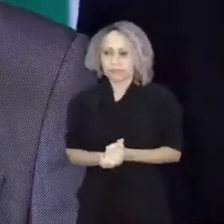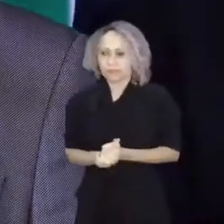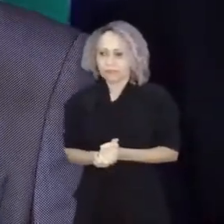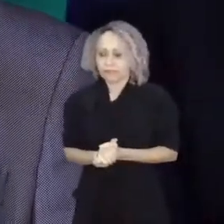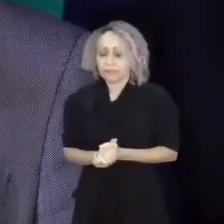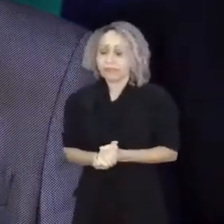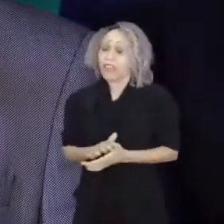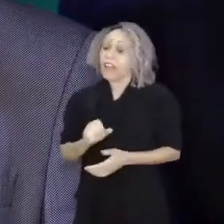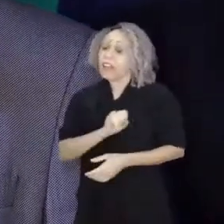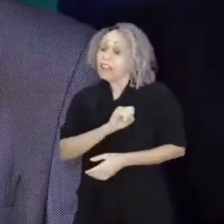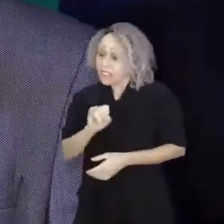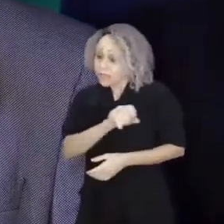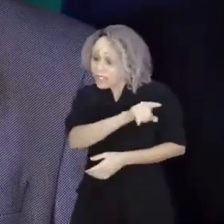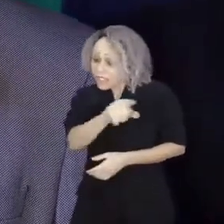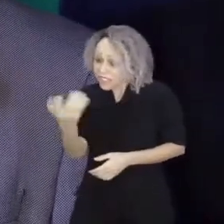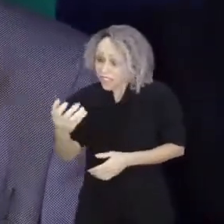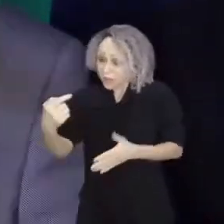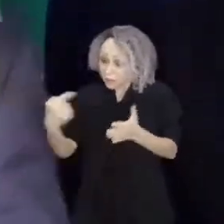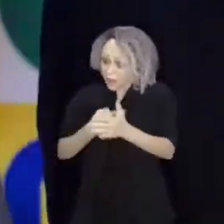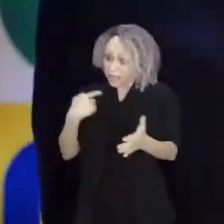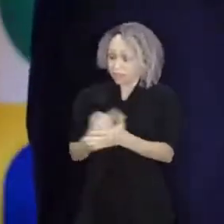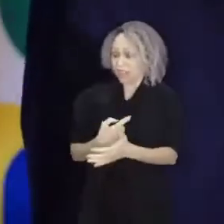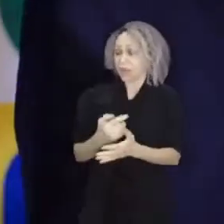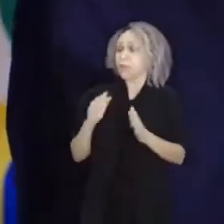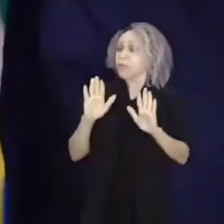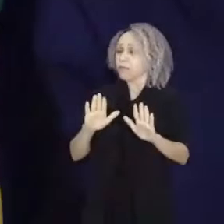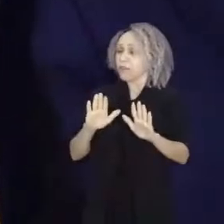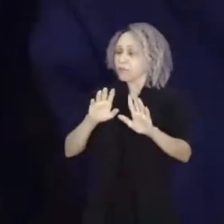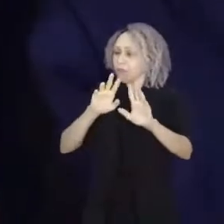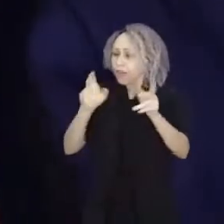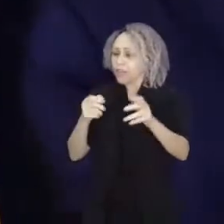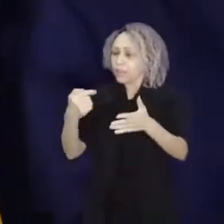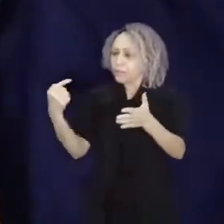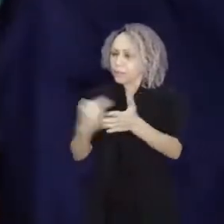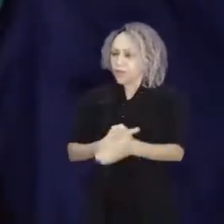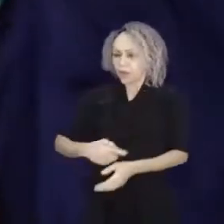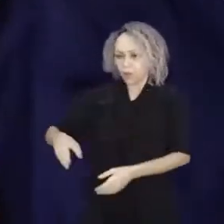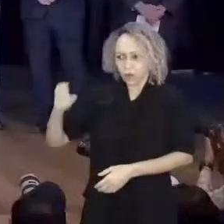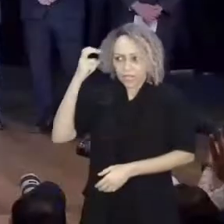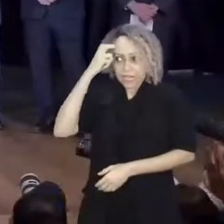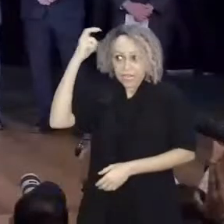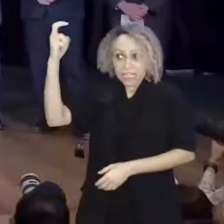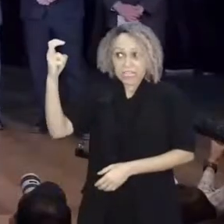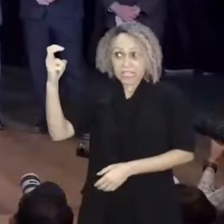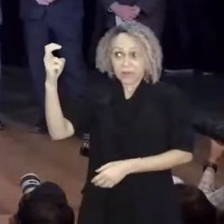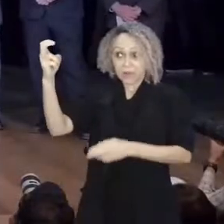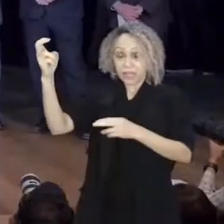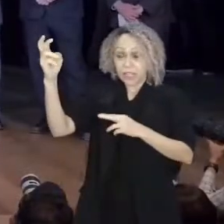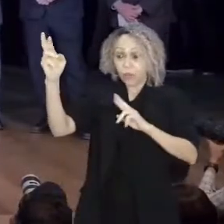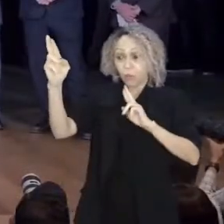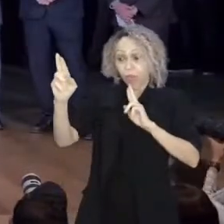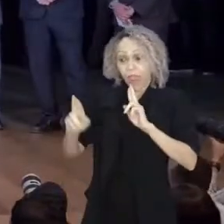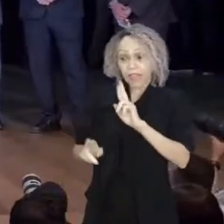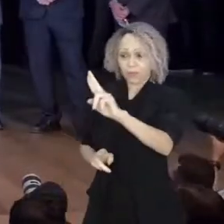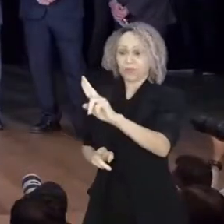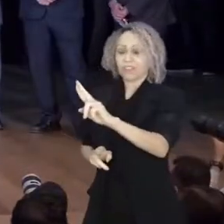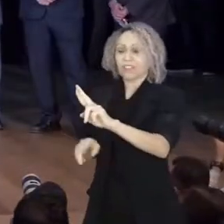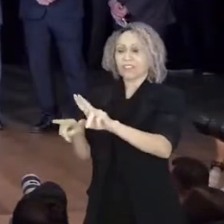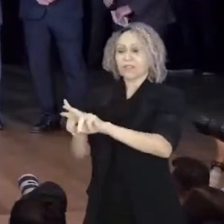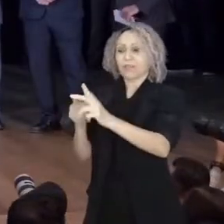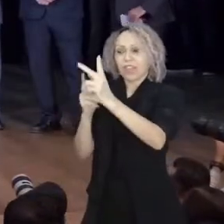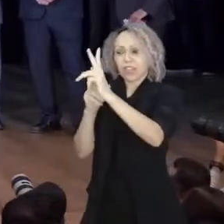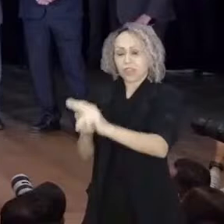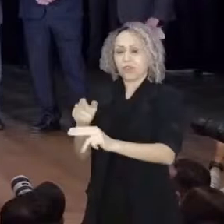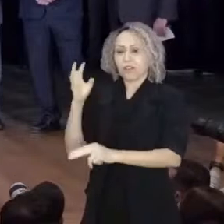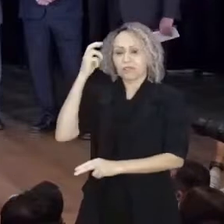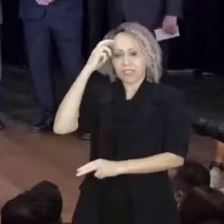inteligente. A gente vai fazer duas, três perguntas, porque daqui a pouco tem o jogo do Brasil. Vou começar aqui.